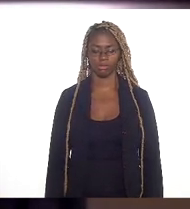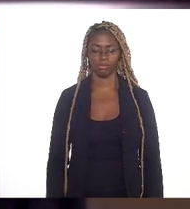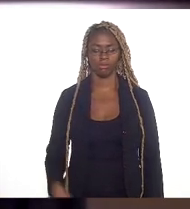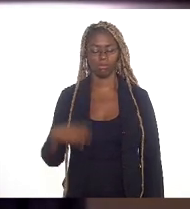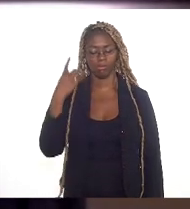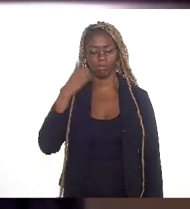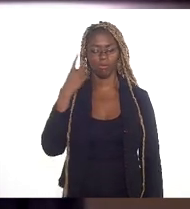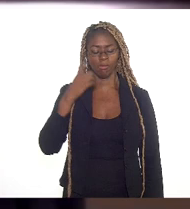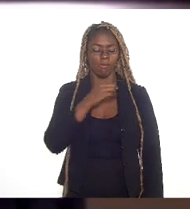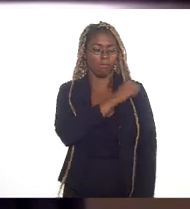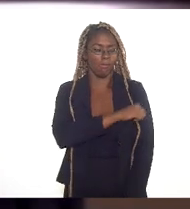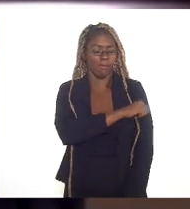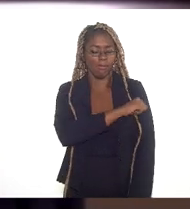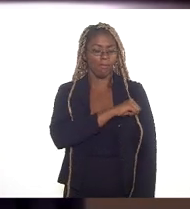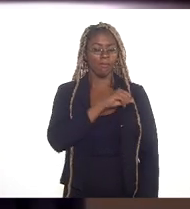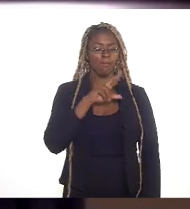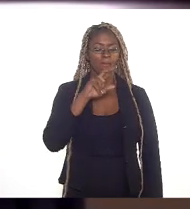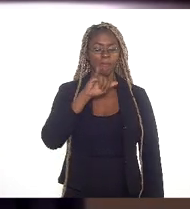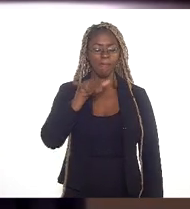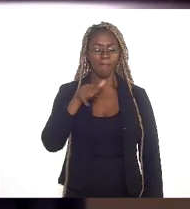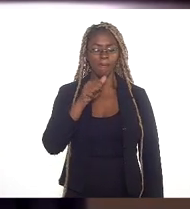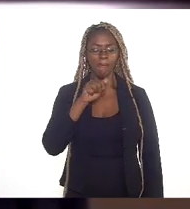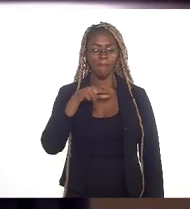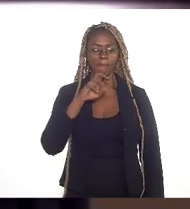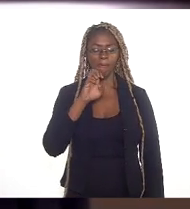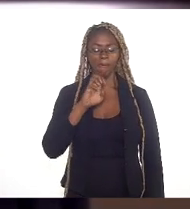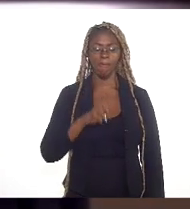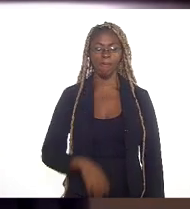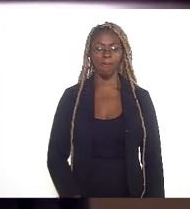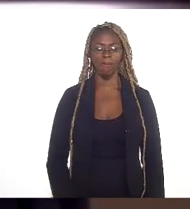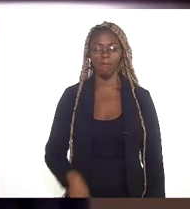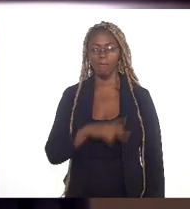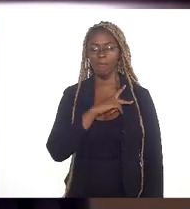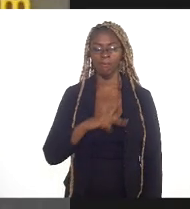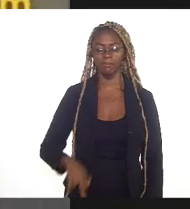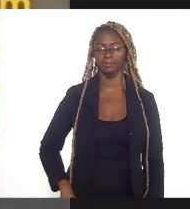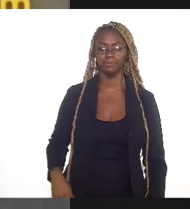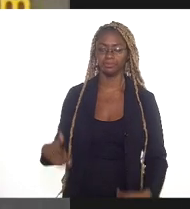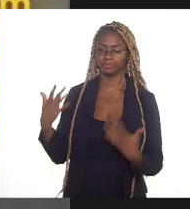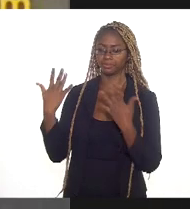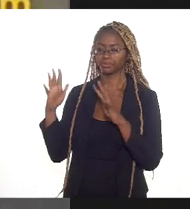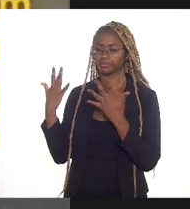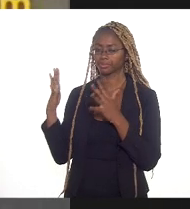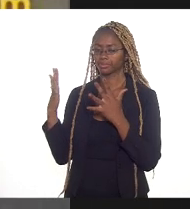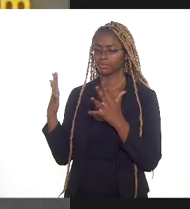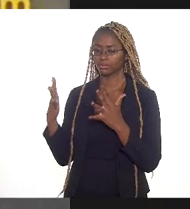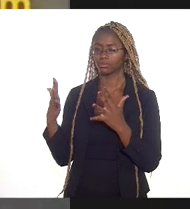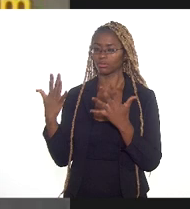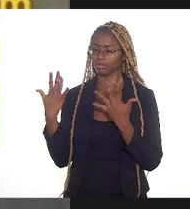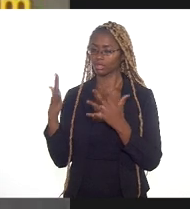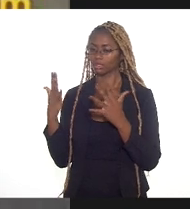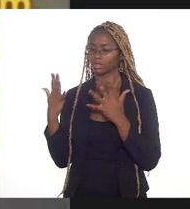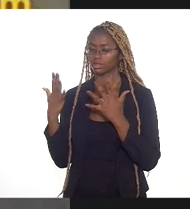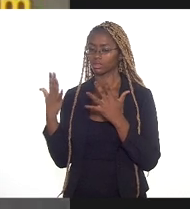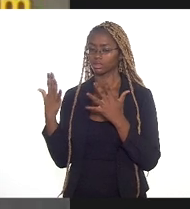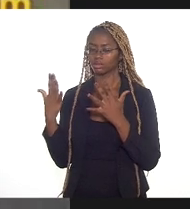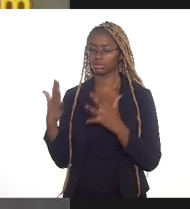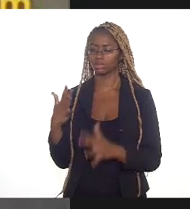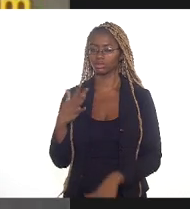Deputada enfermeira Rejane. Presidente, eu quero parabenizar o deputado Carlos